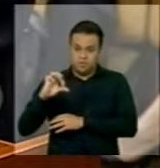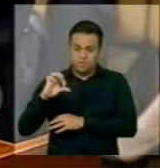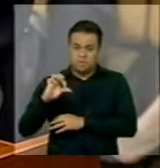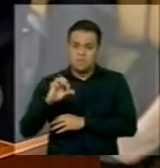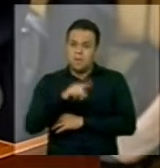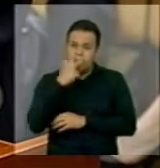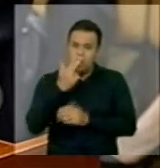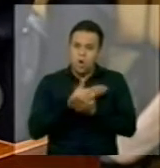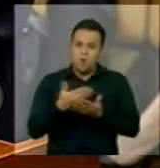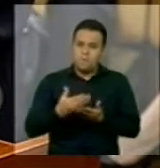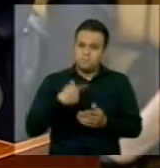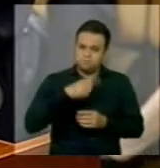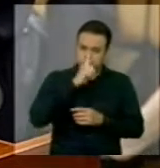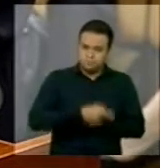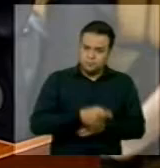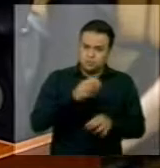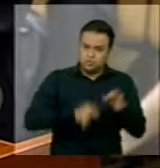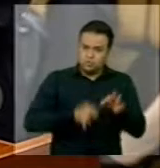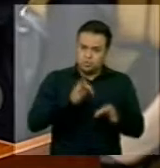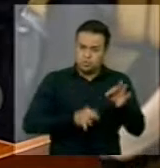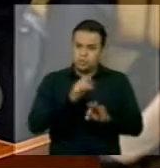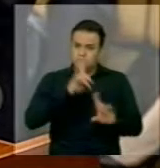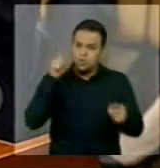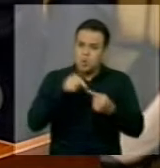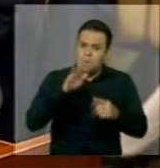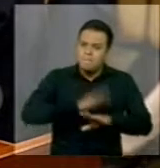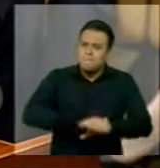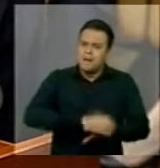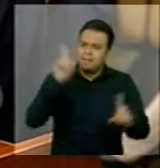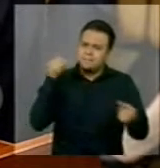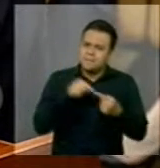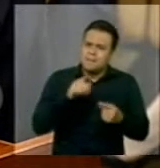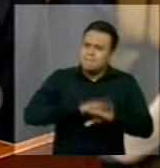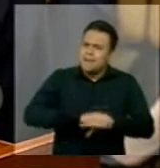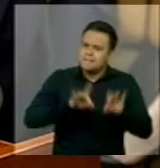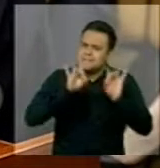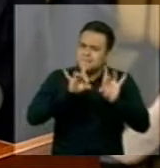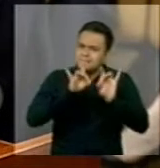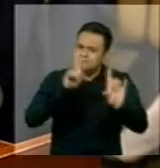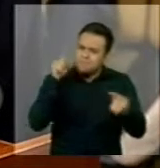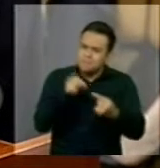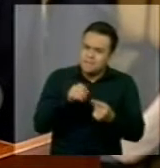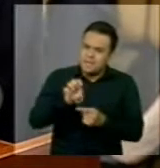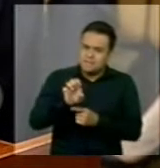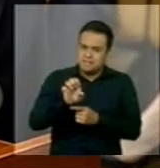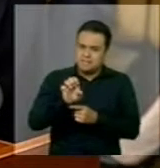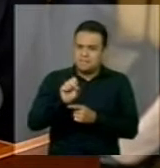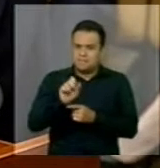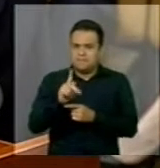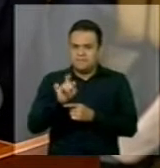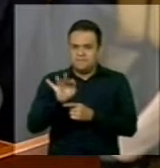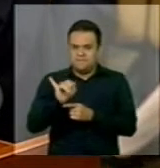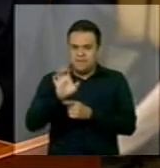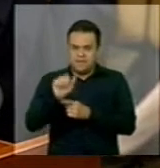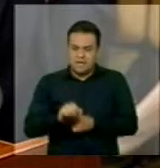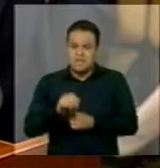no ordenamento jurídico nacional com uma finalidade muito específica, a de trazer, ou ao